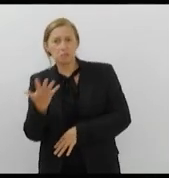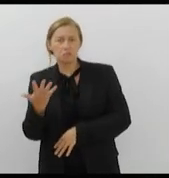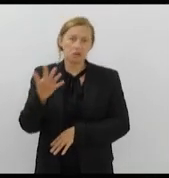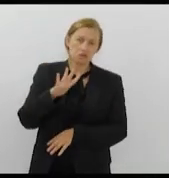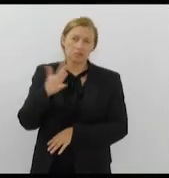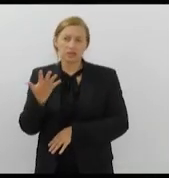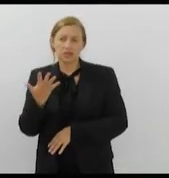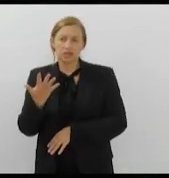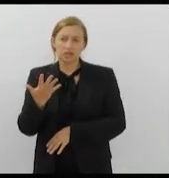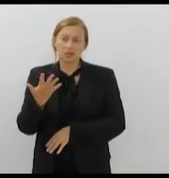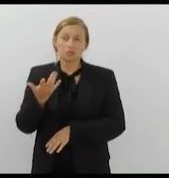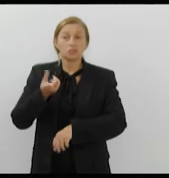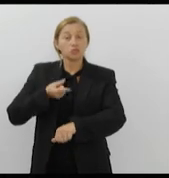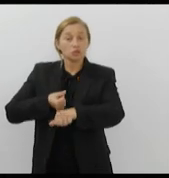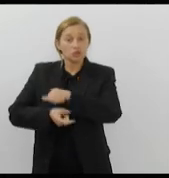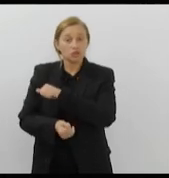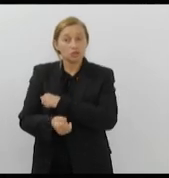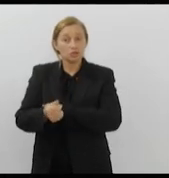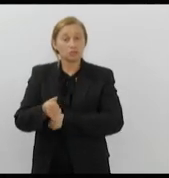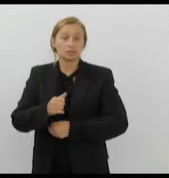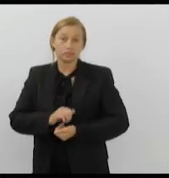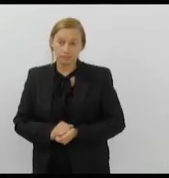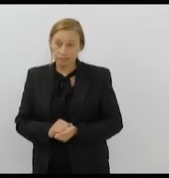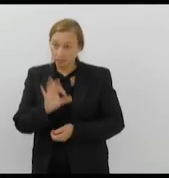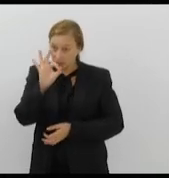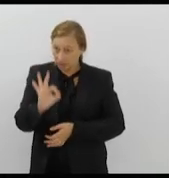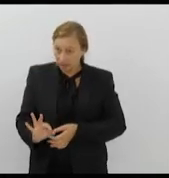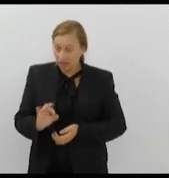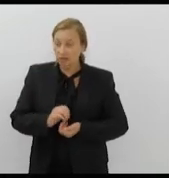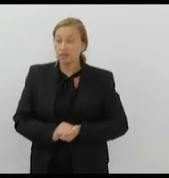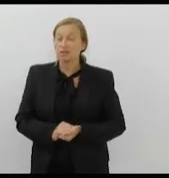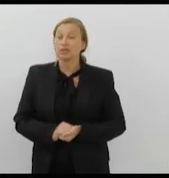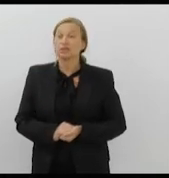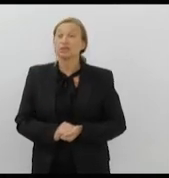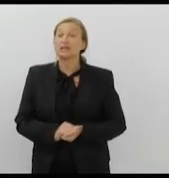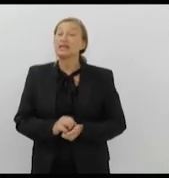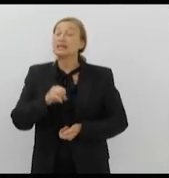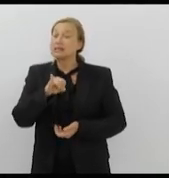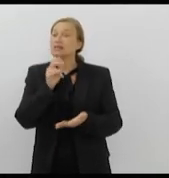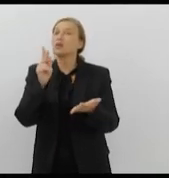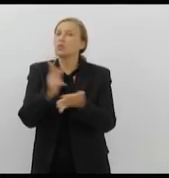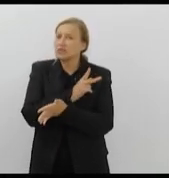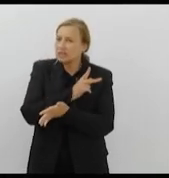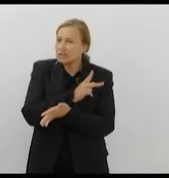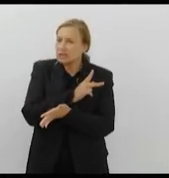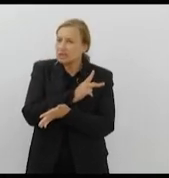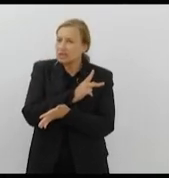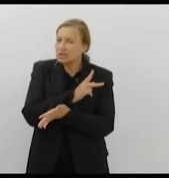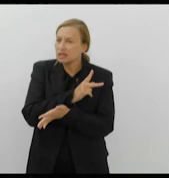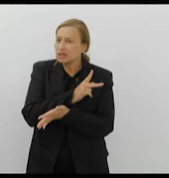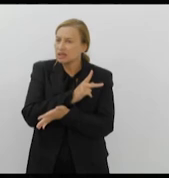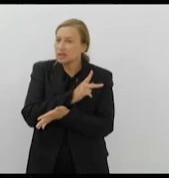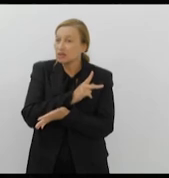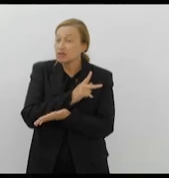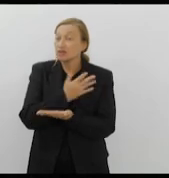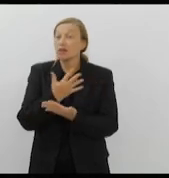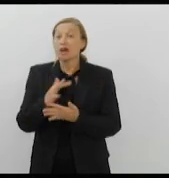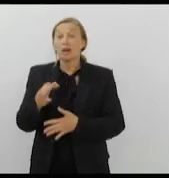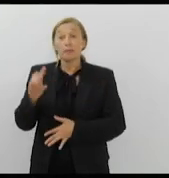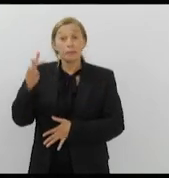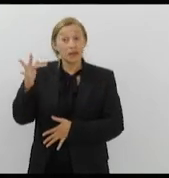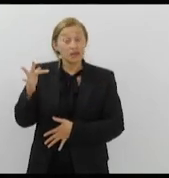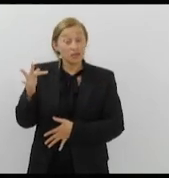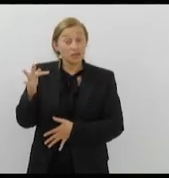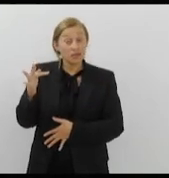saldo para investimento. Bom, se isso acontecer, e a previsão dele era se